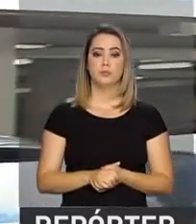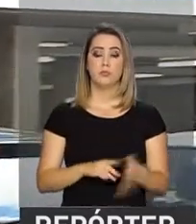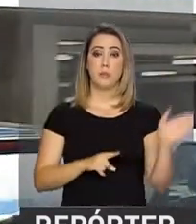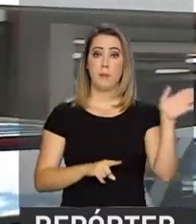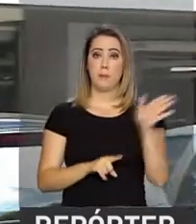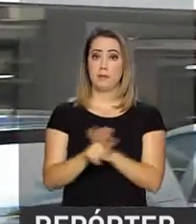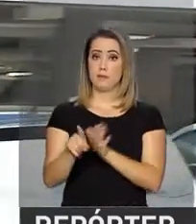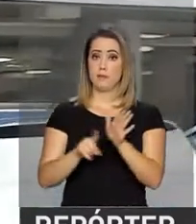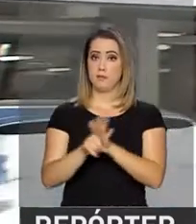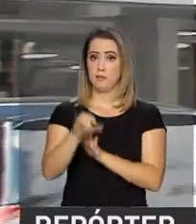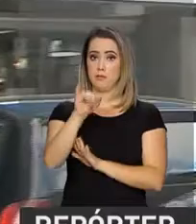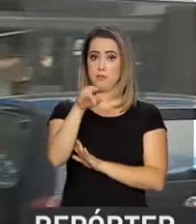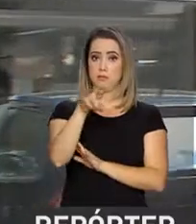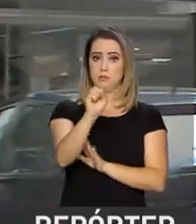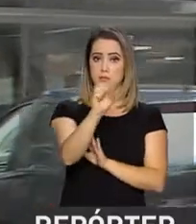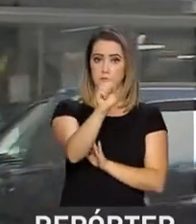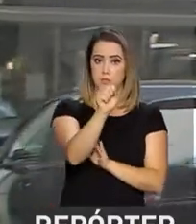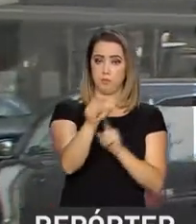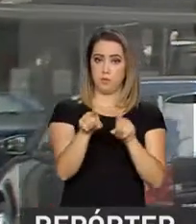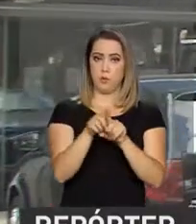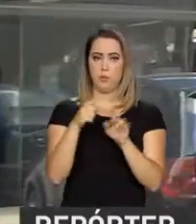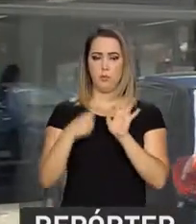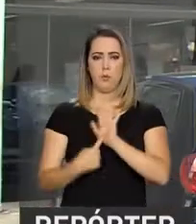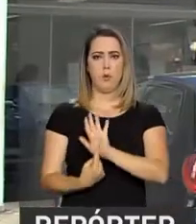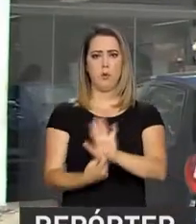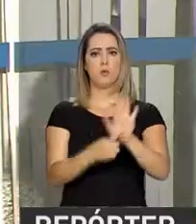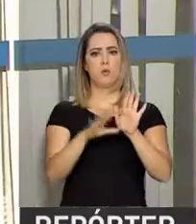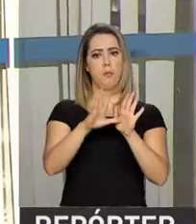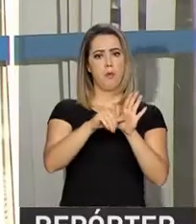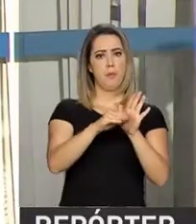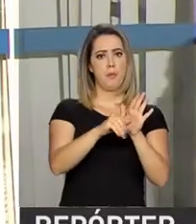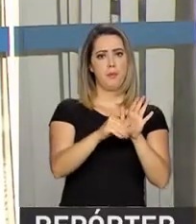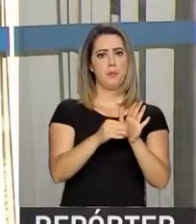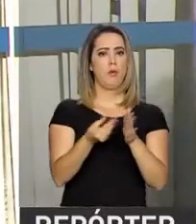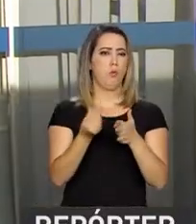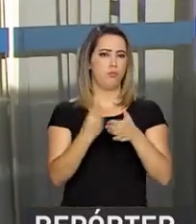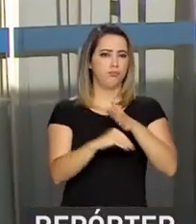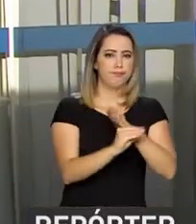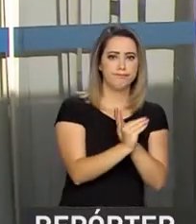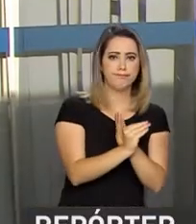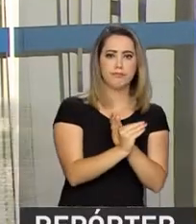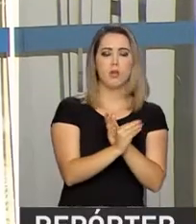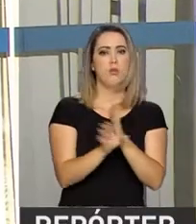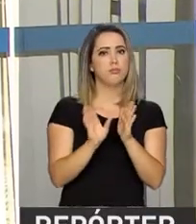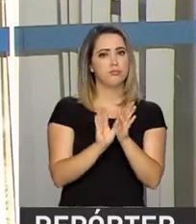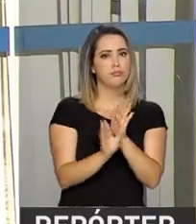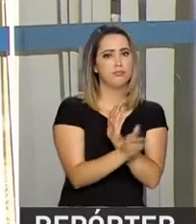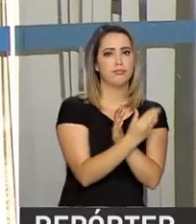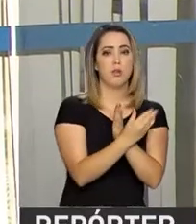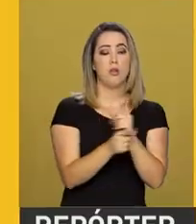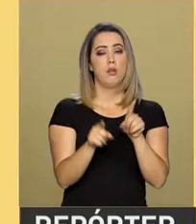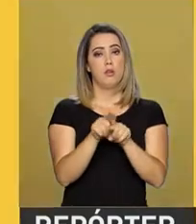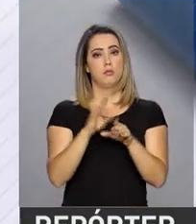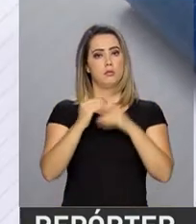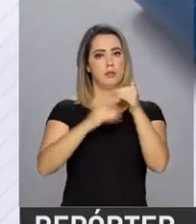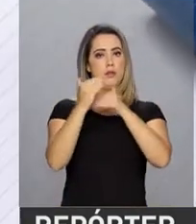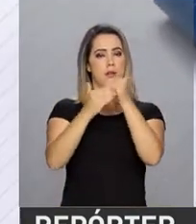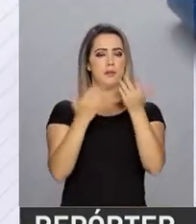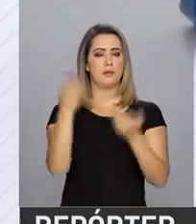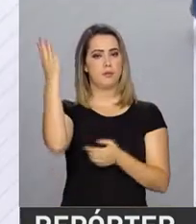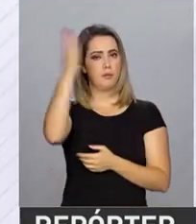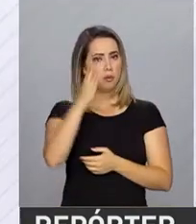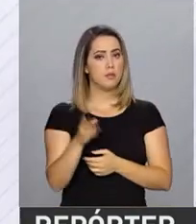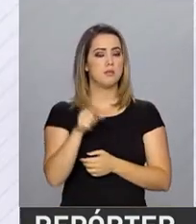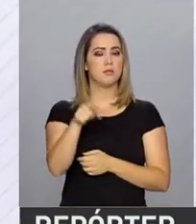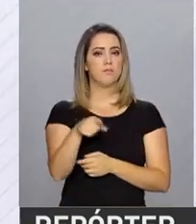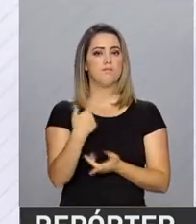Levantamento da Previdência Social aponta que os golpes e fraudes contra pensionistas do INSS vem crescendo no Brasil. De acordo com a Ouvidoria